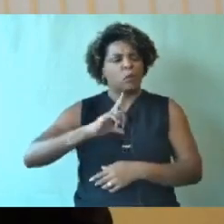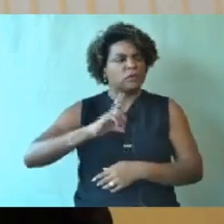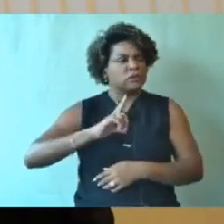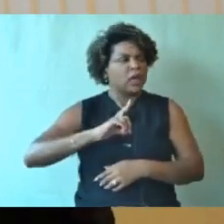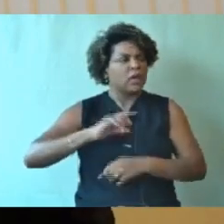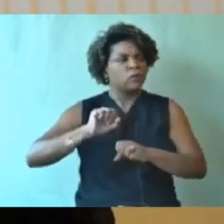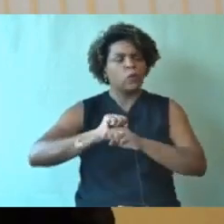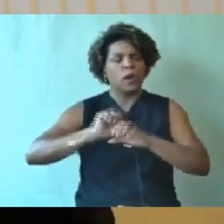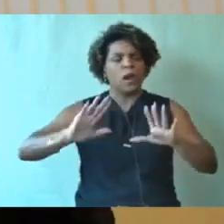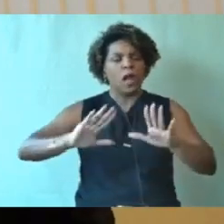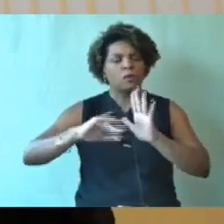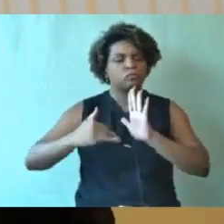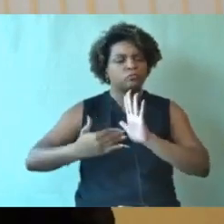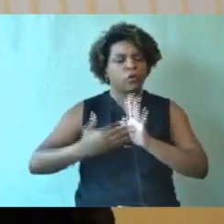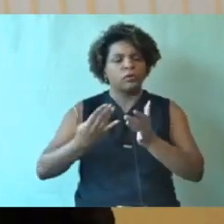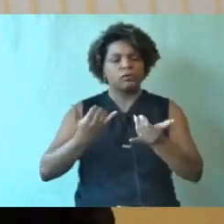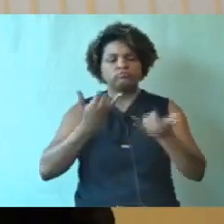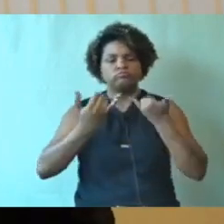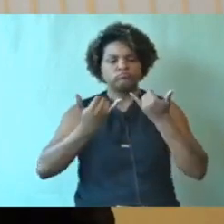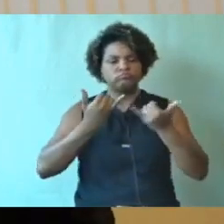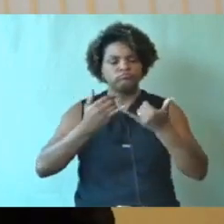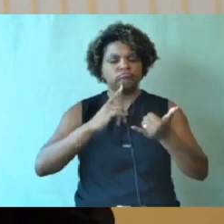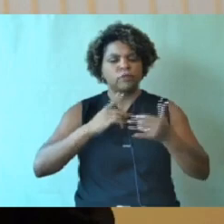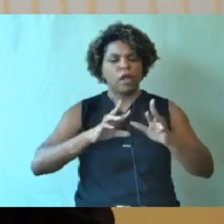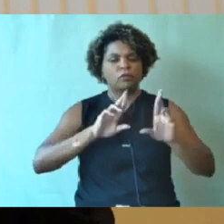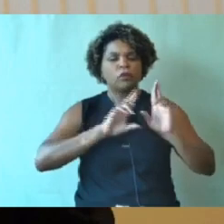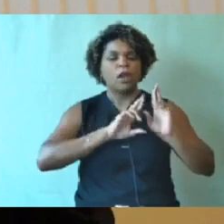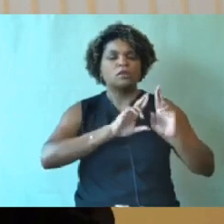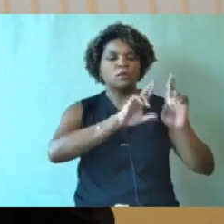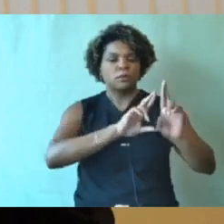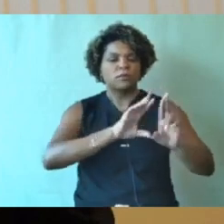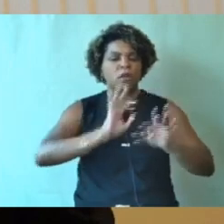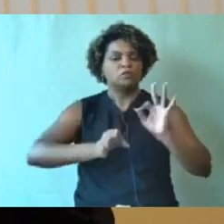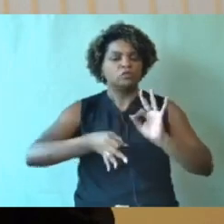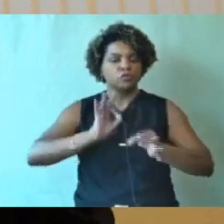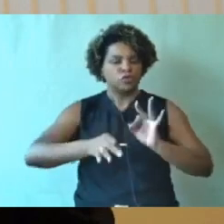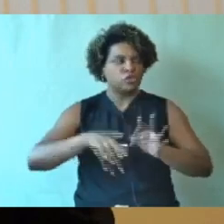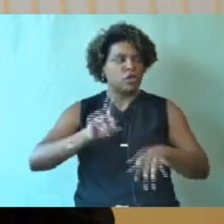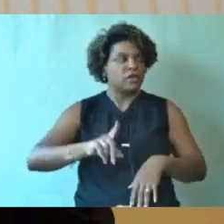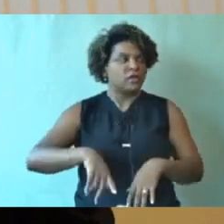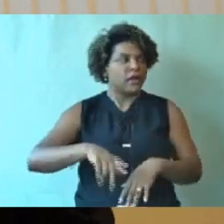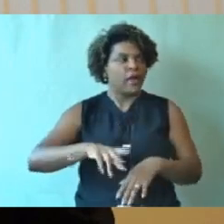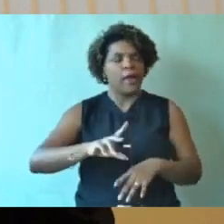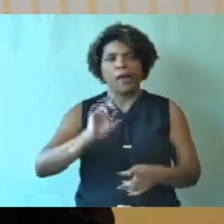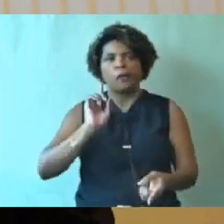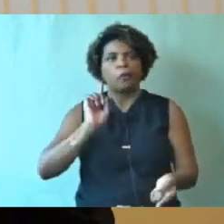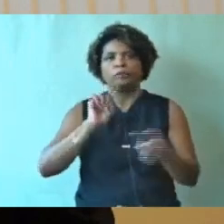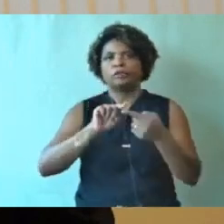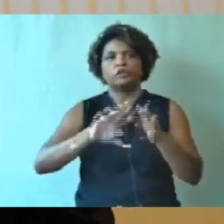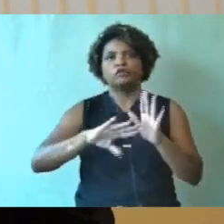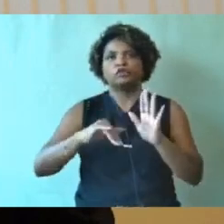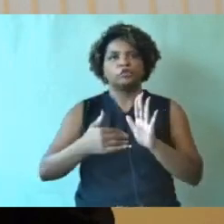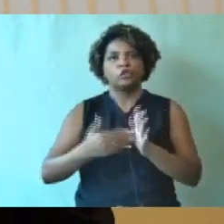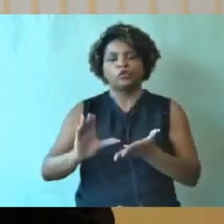a responsabilidade jurídica, que é sempre o sonho de todo investidor.